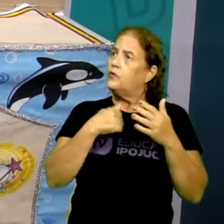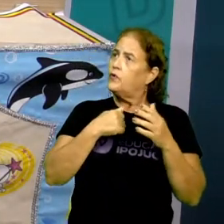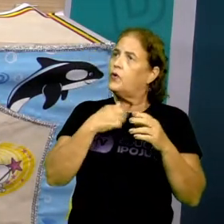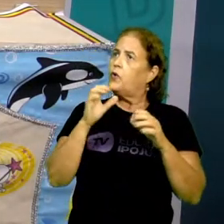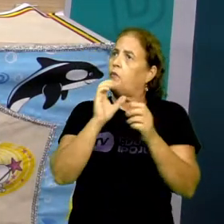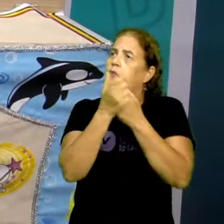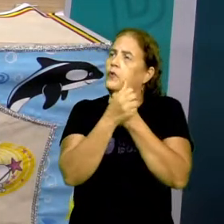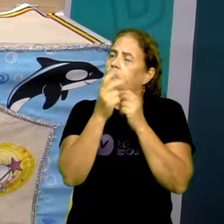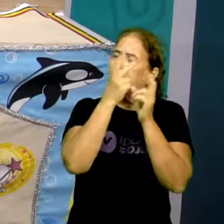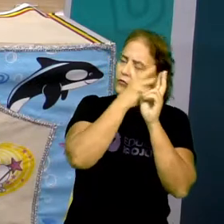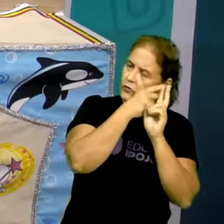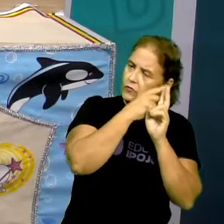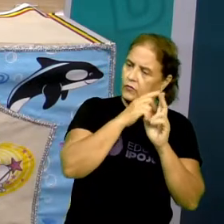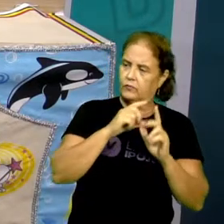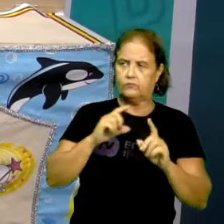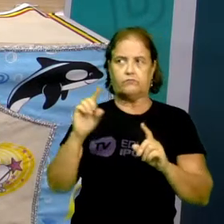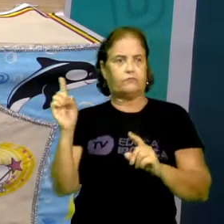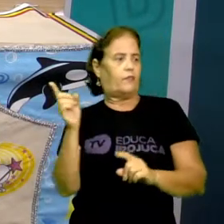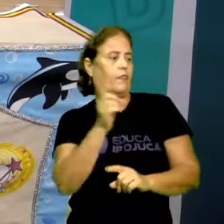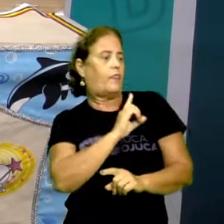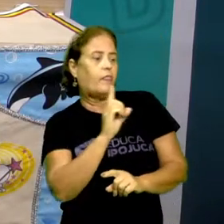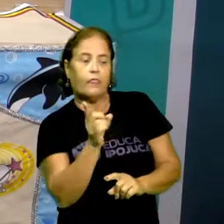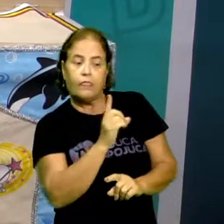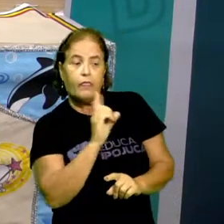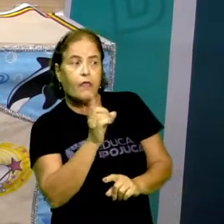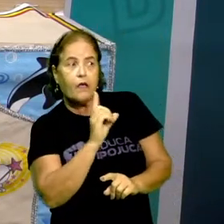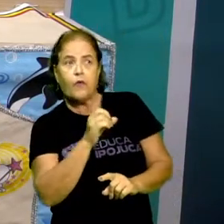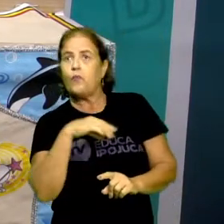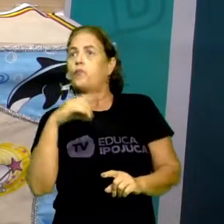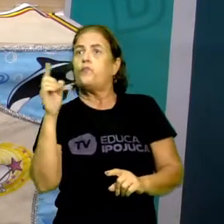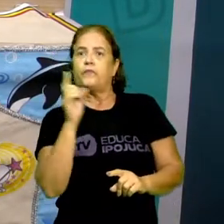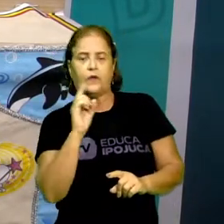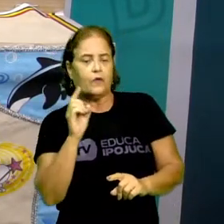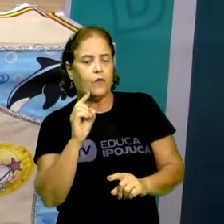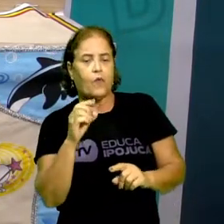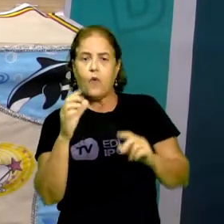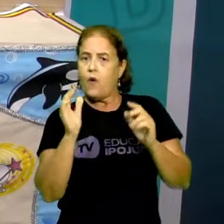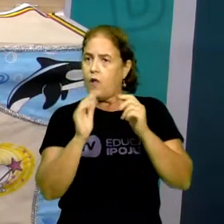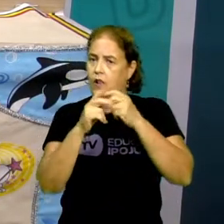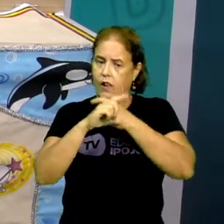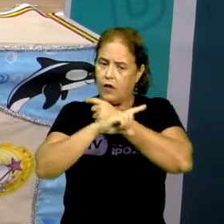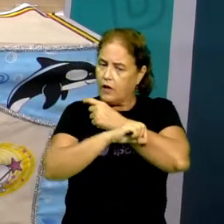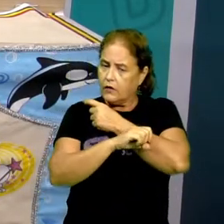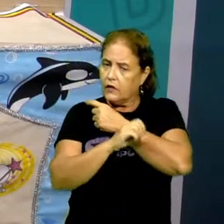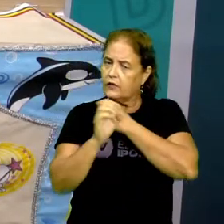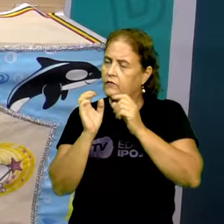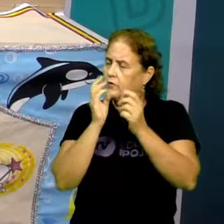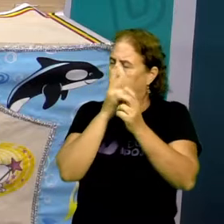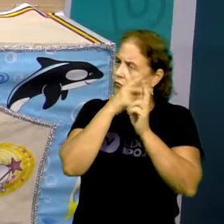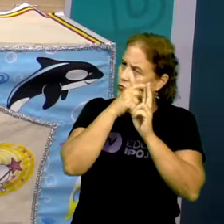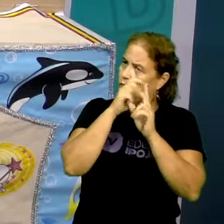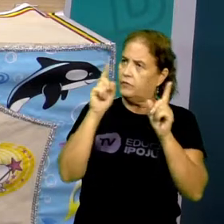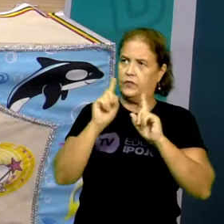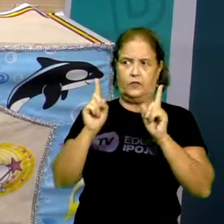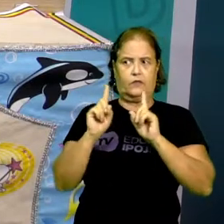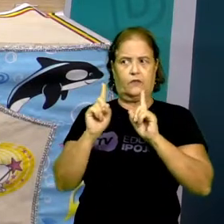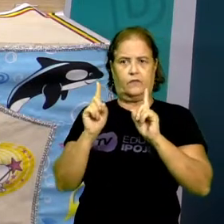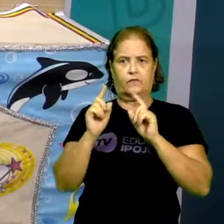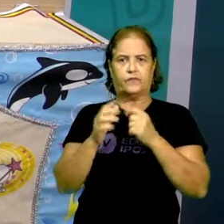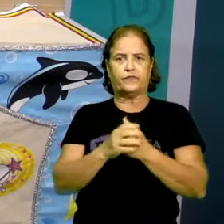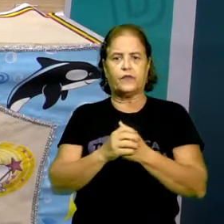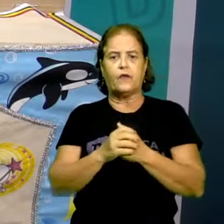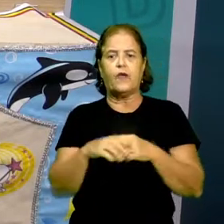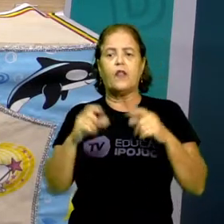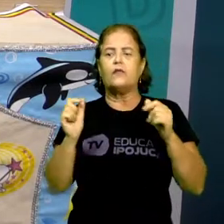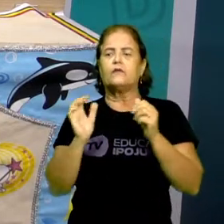leiturinha. Não? Não. A largata não vai dormir, tá, criança? Ela está enrolada. Ah, nesse calor não tem condições